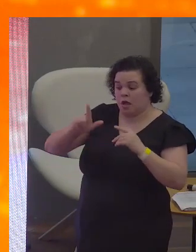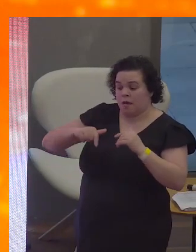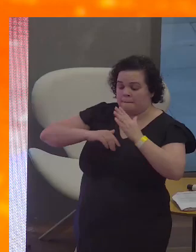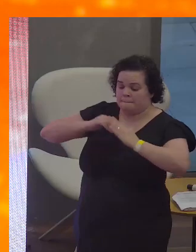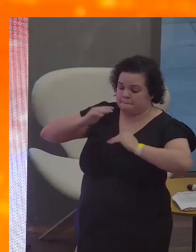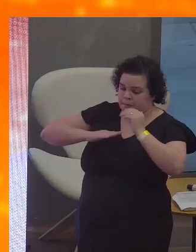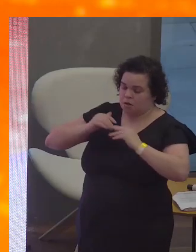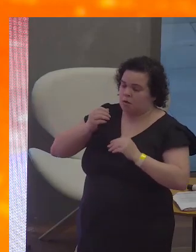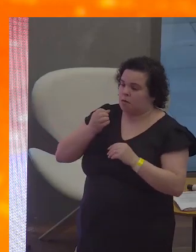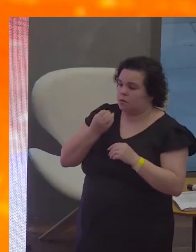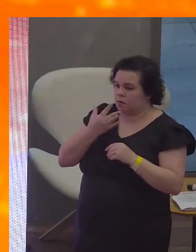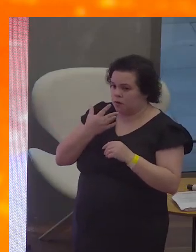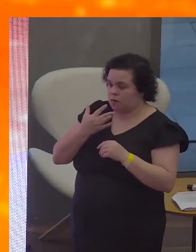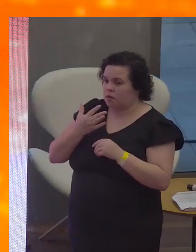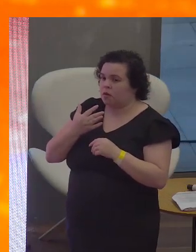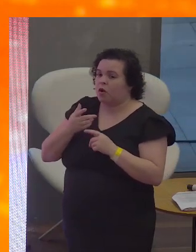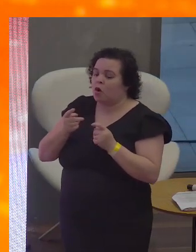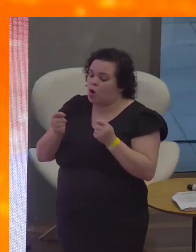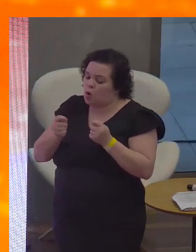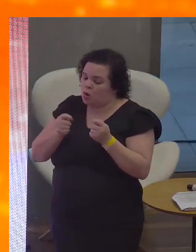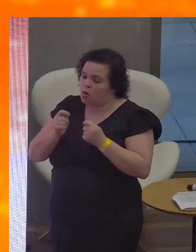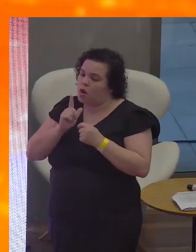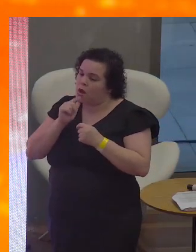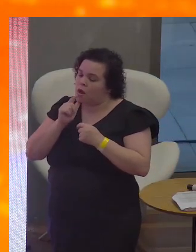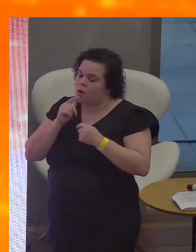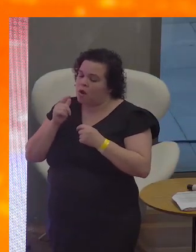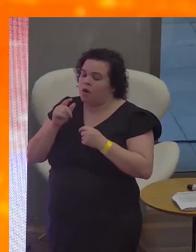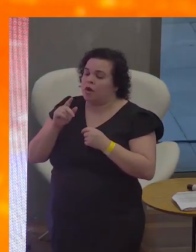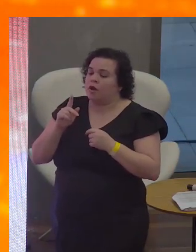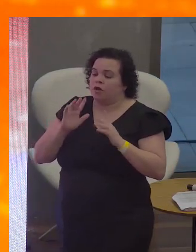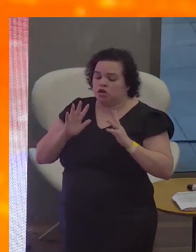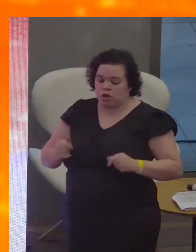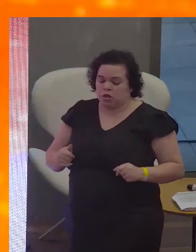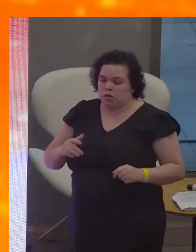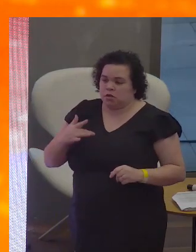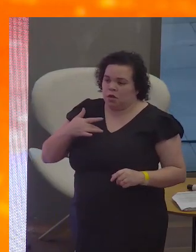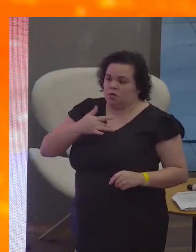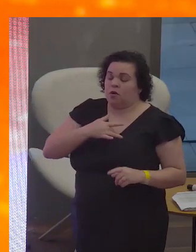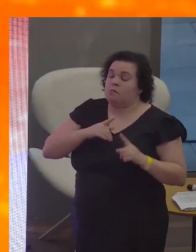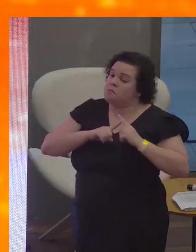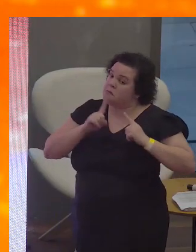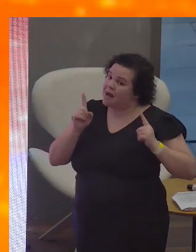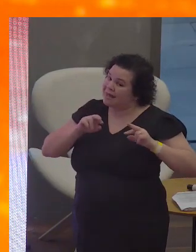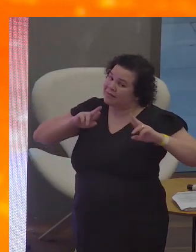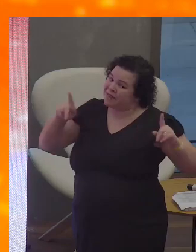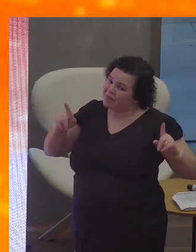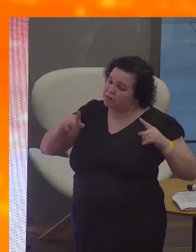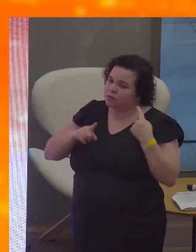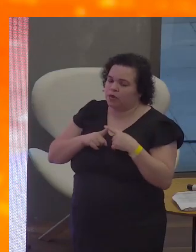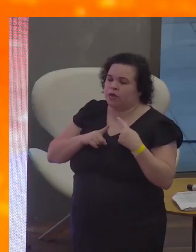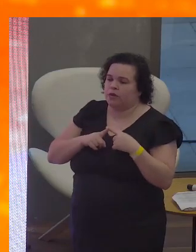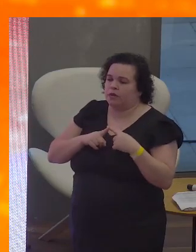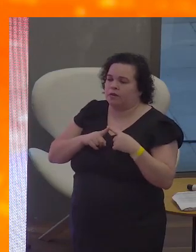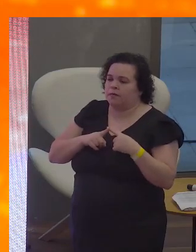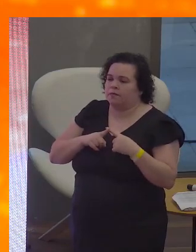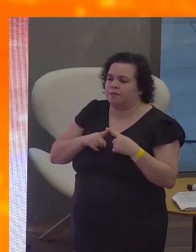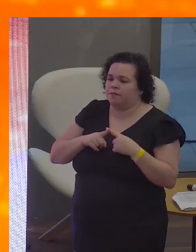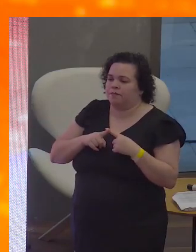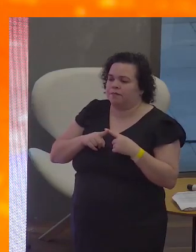boas práticas, tá? Controle de água, higiene, saúde, mas é bastante diferente. Por quê? Porque o